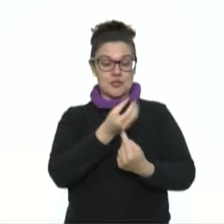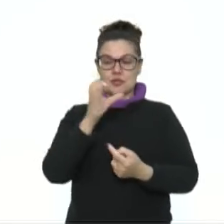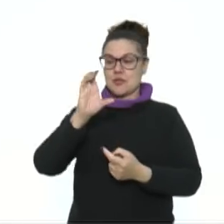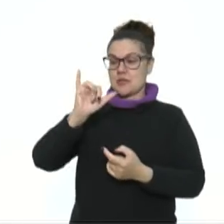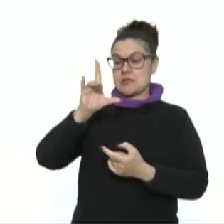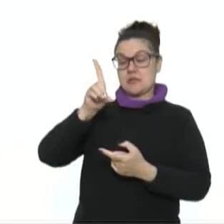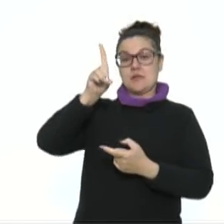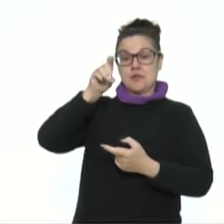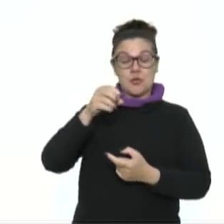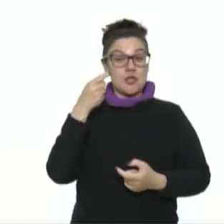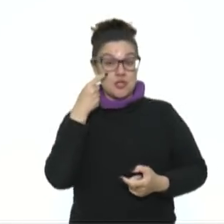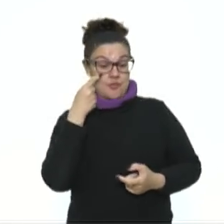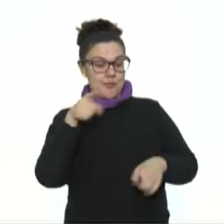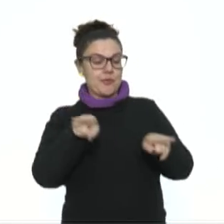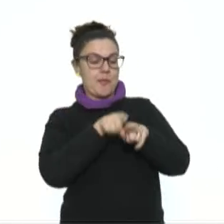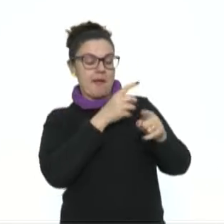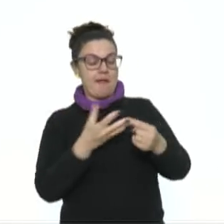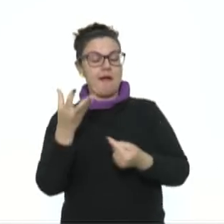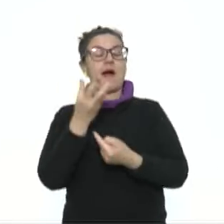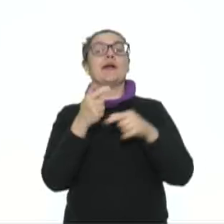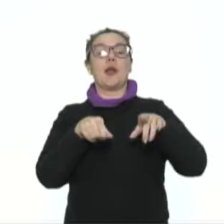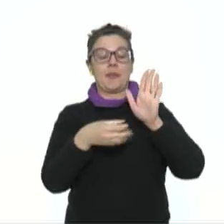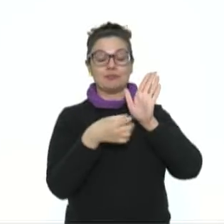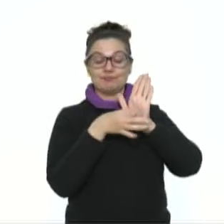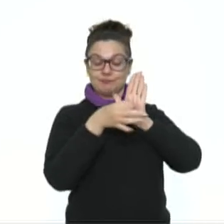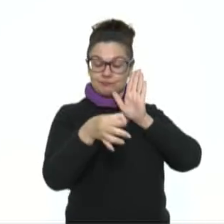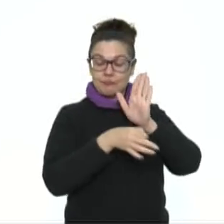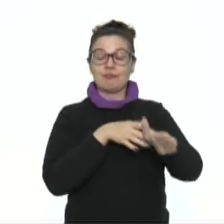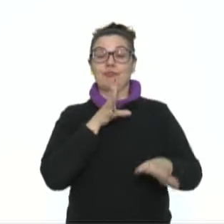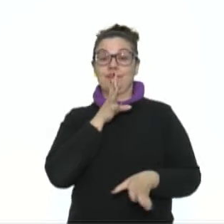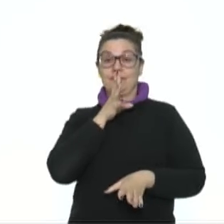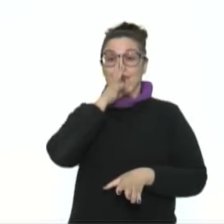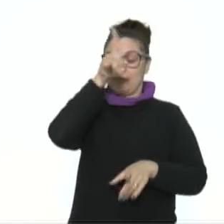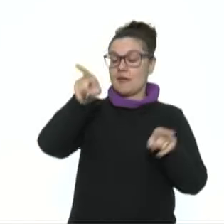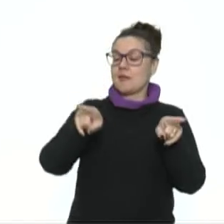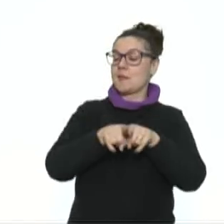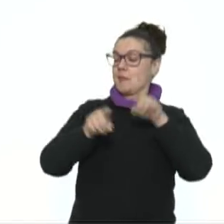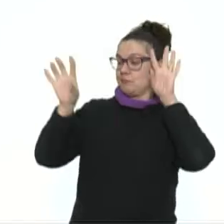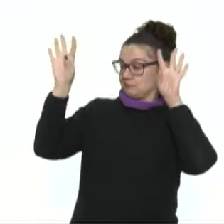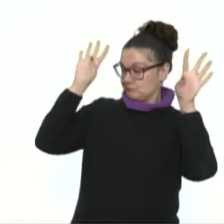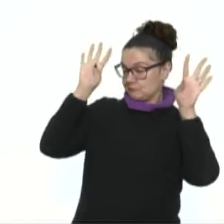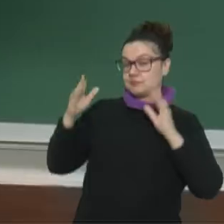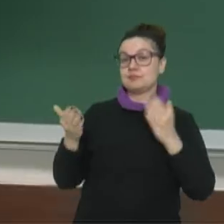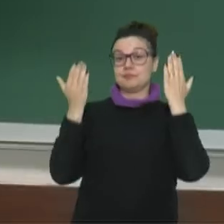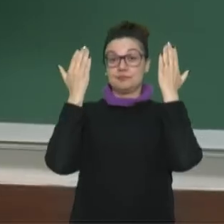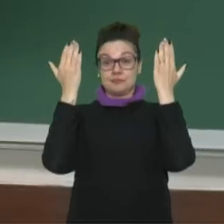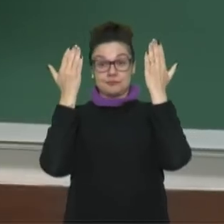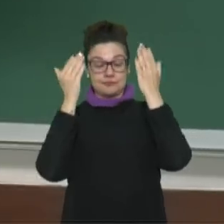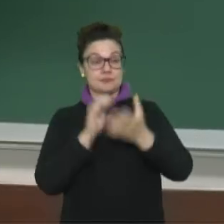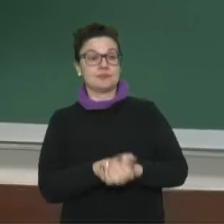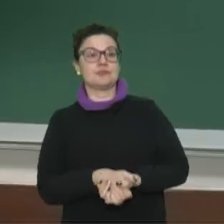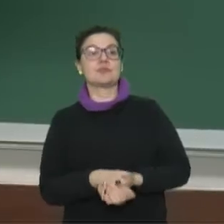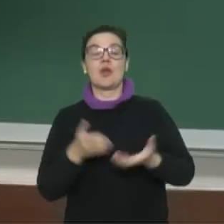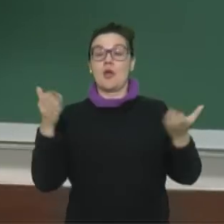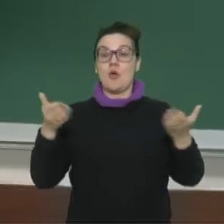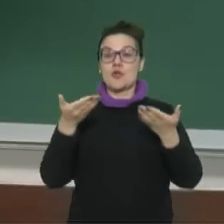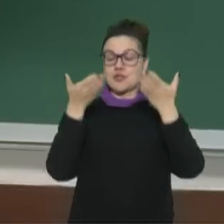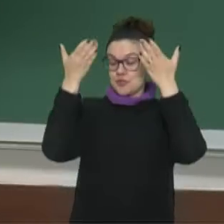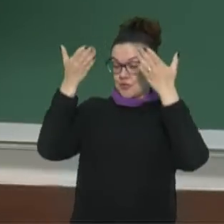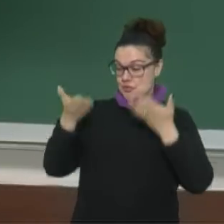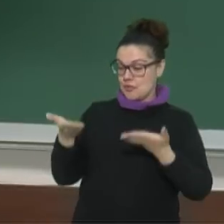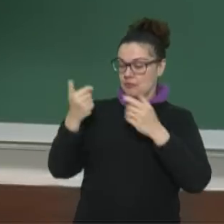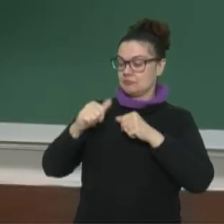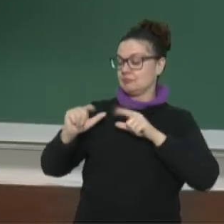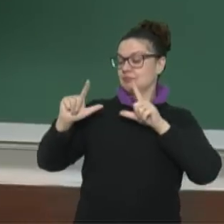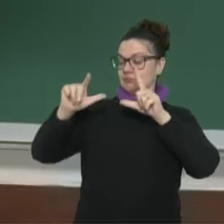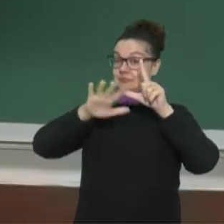meio da arte podemos questionar, criticar, denunciar e refletir. Né? Então hoje a gente trouxe a obra Abajur de